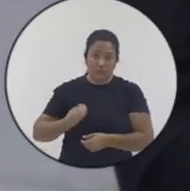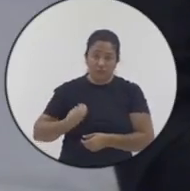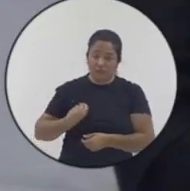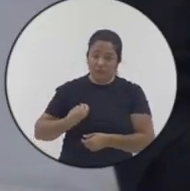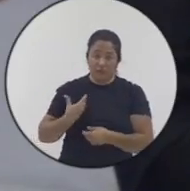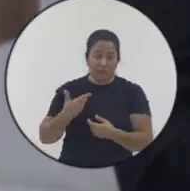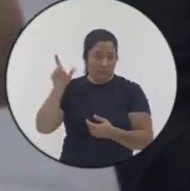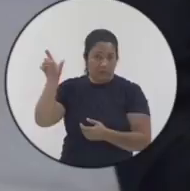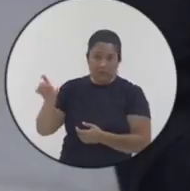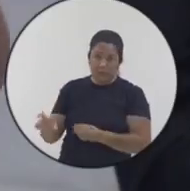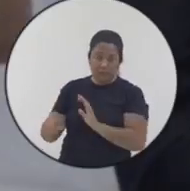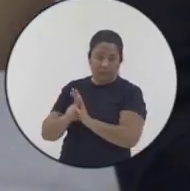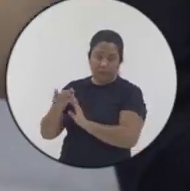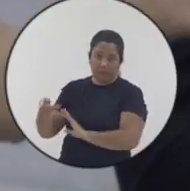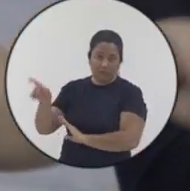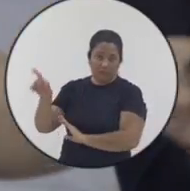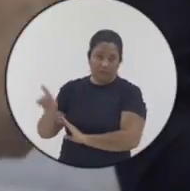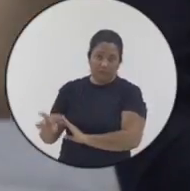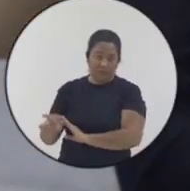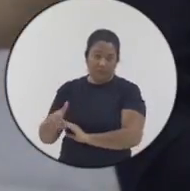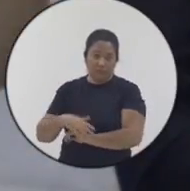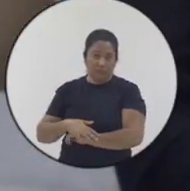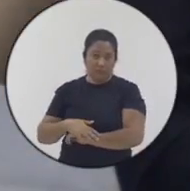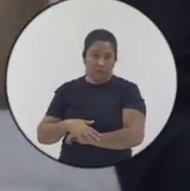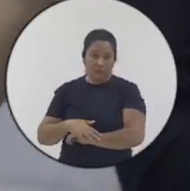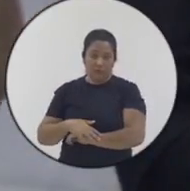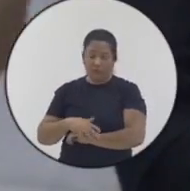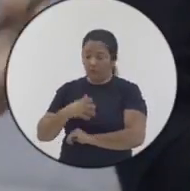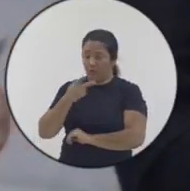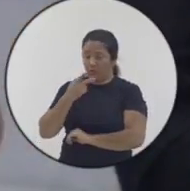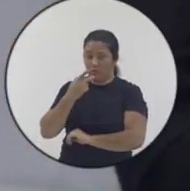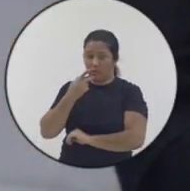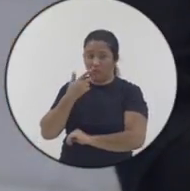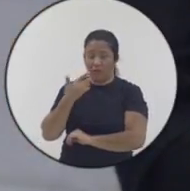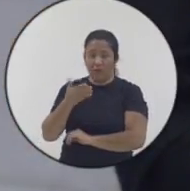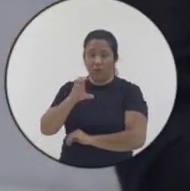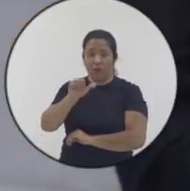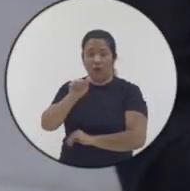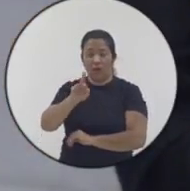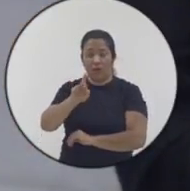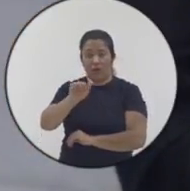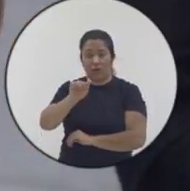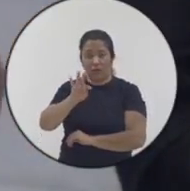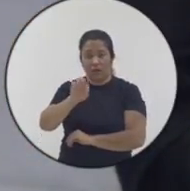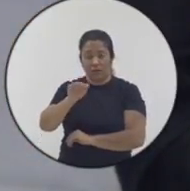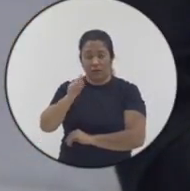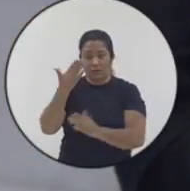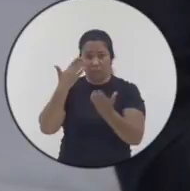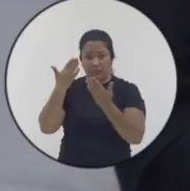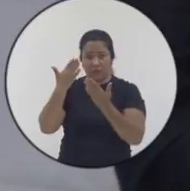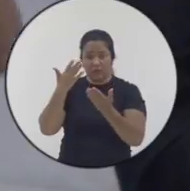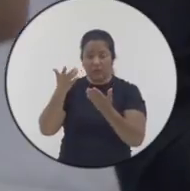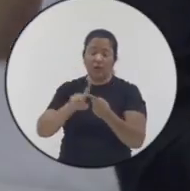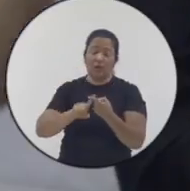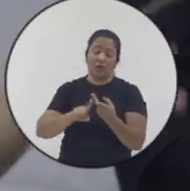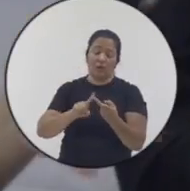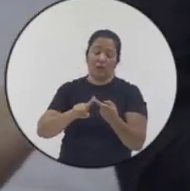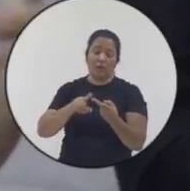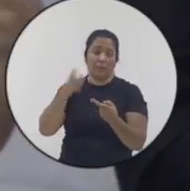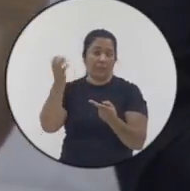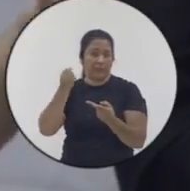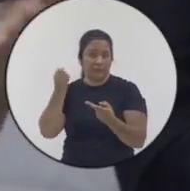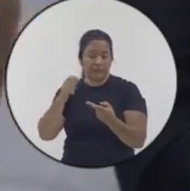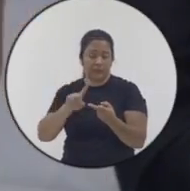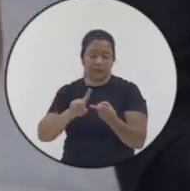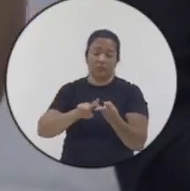apresentando para ela. Então, a gente vê outros aspectos como caráter aí de psicossocial, questões, por exemplo, de benefício, né? Uma